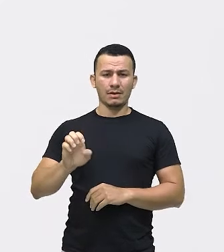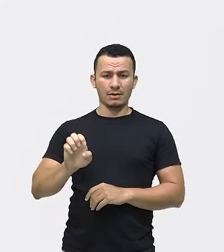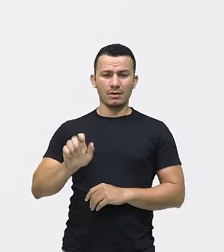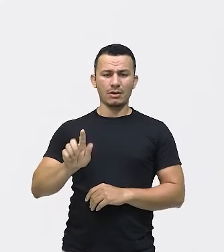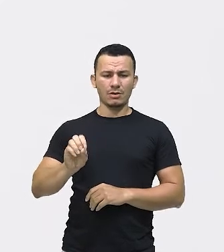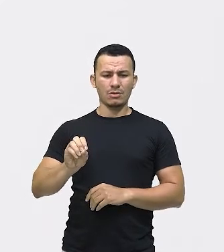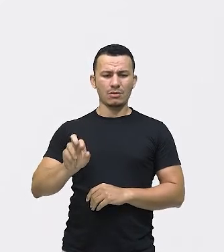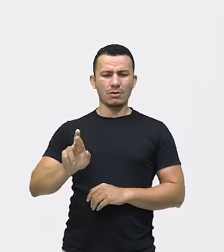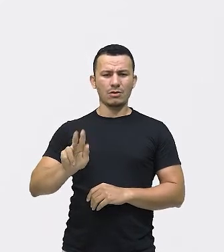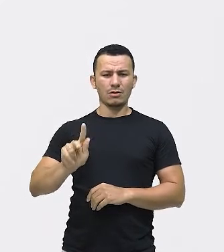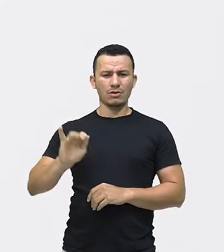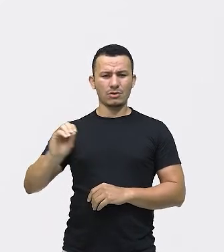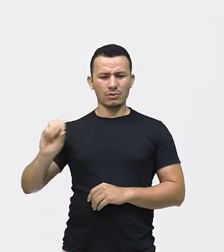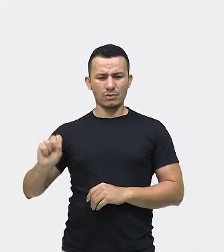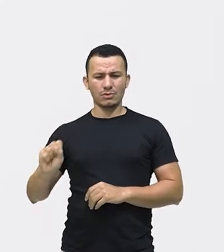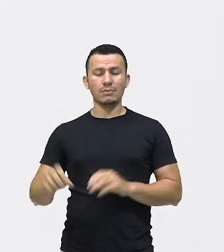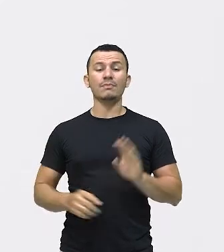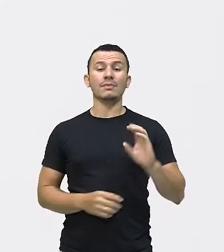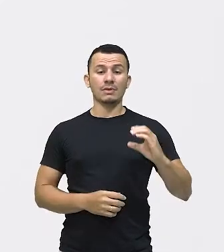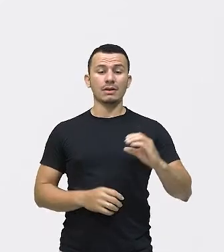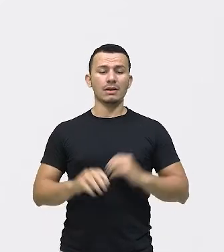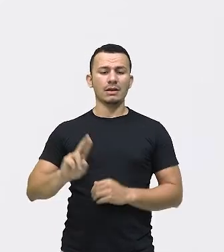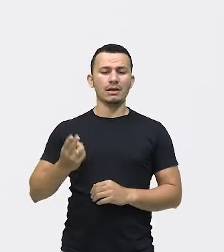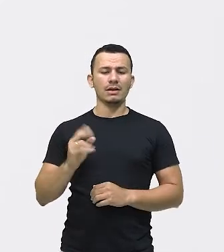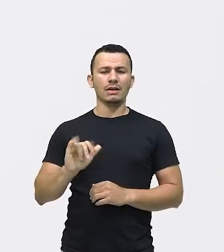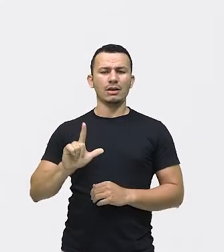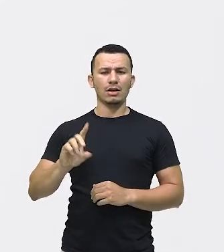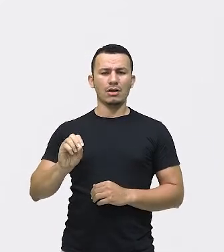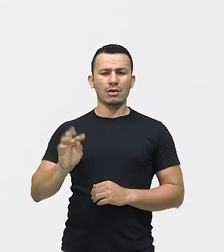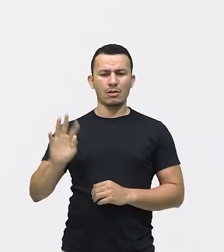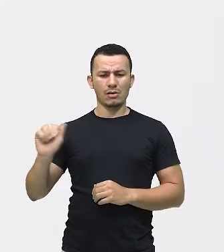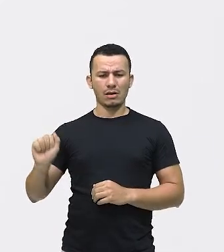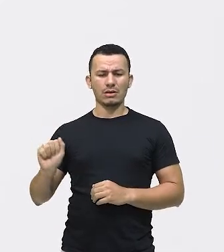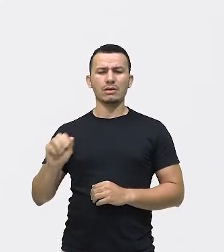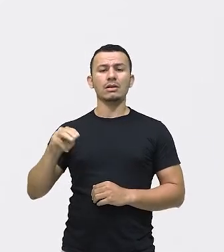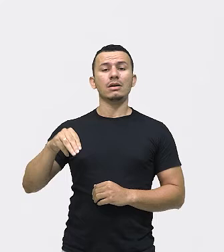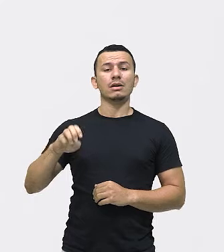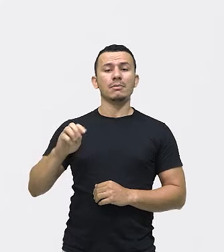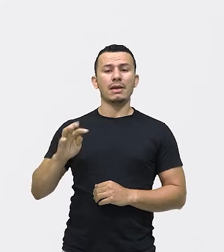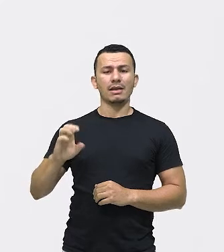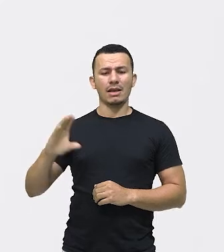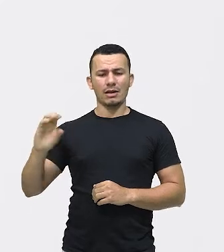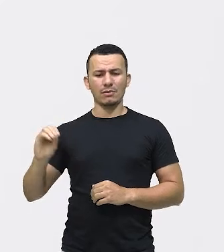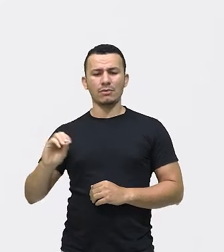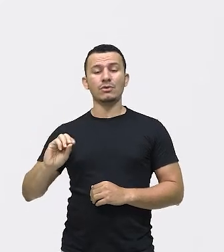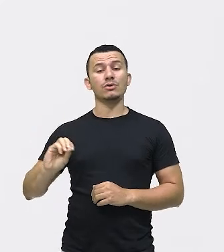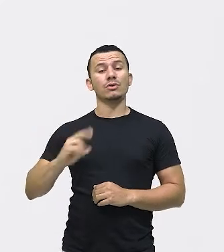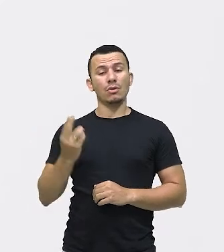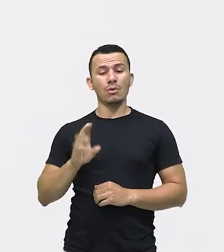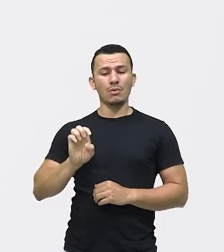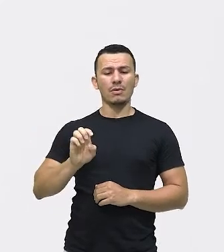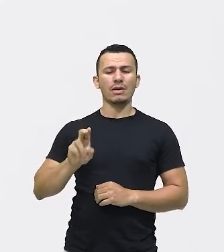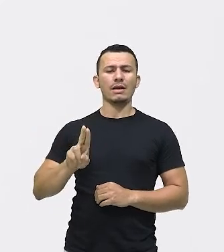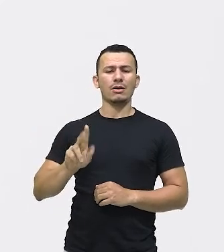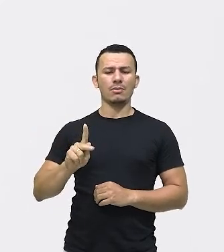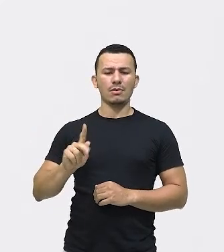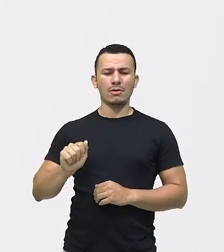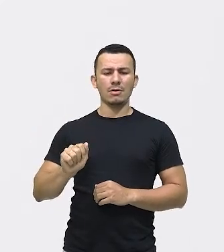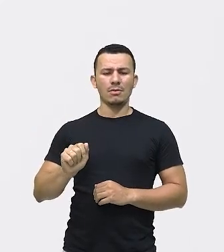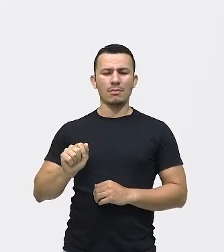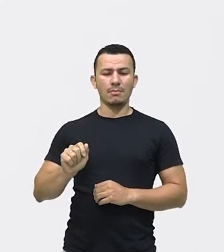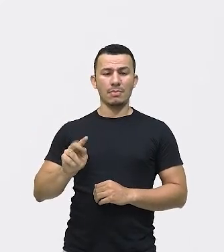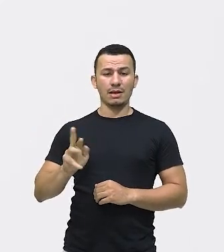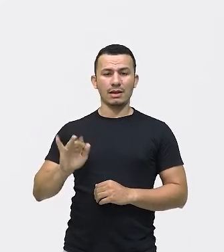letra C, eram os ilotas. A letra D, eram os metecos. Ou a letra E, eram os eupátridas. Eu vou